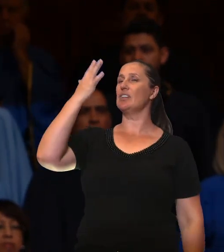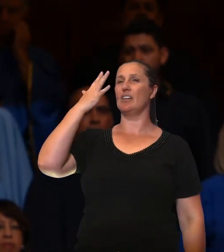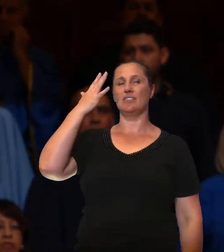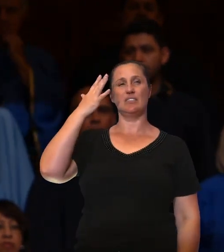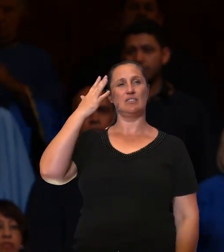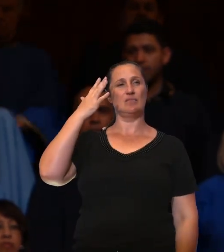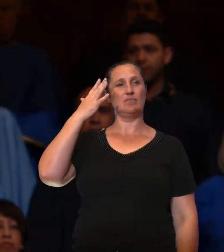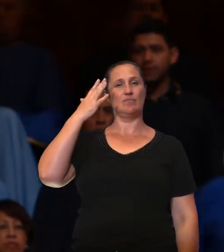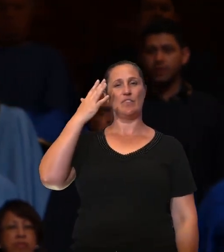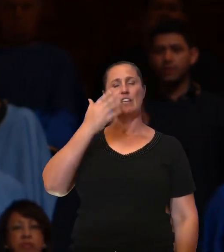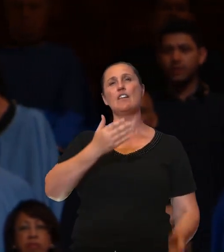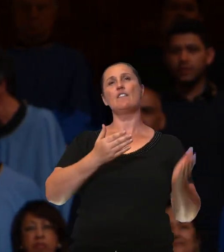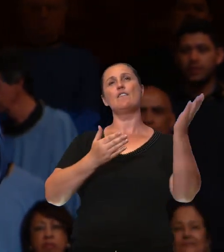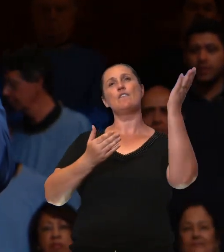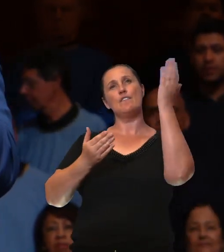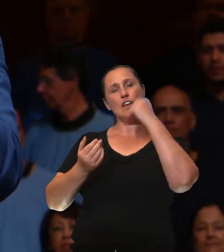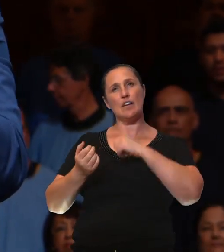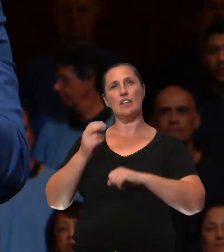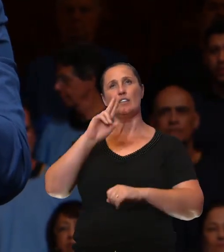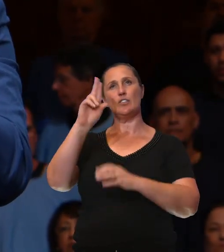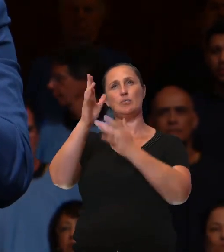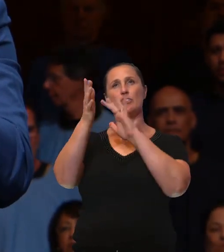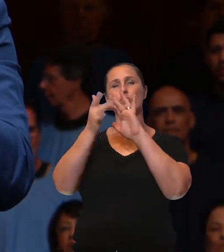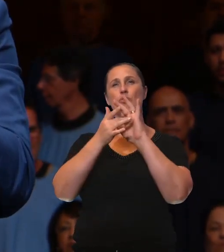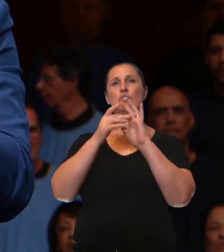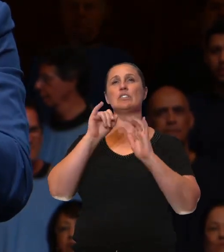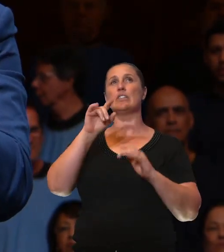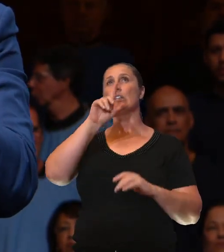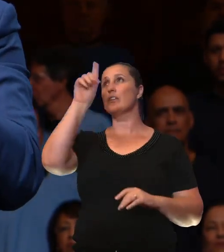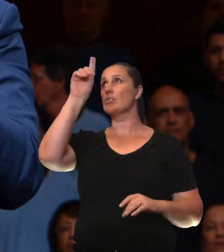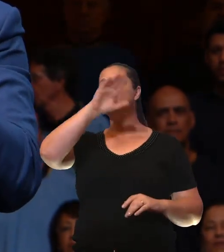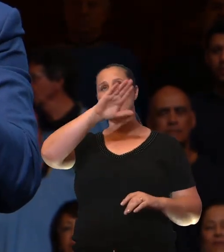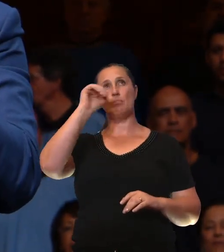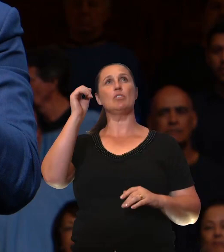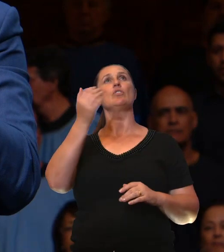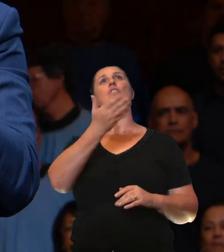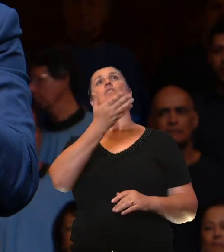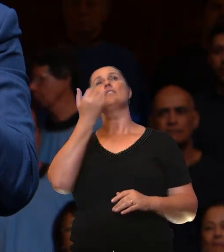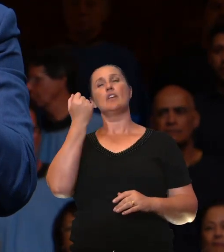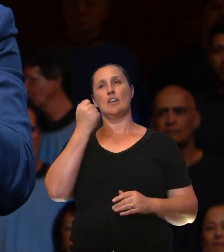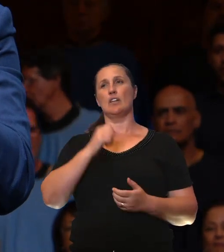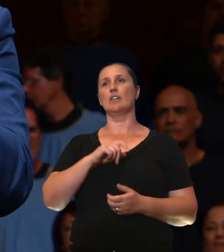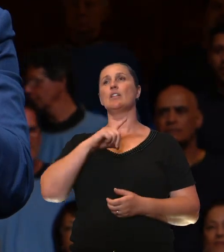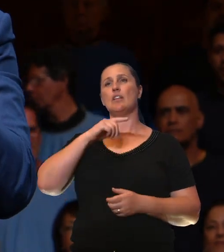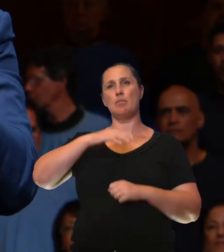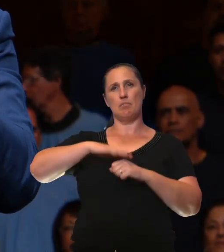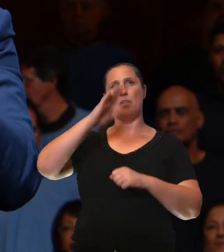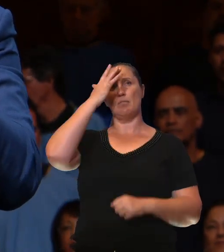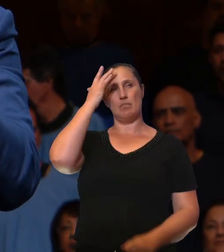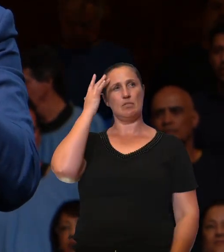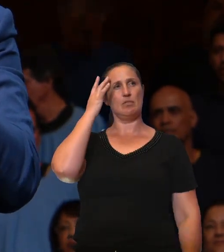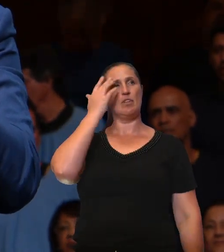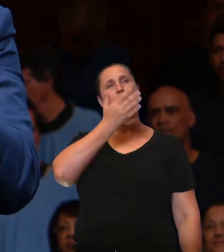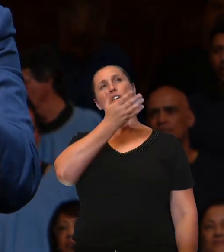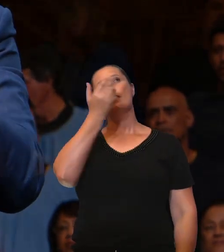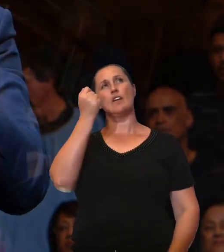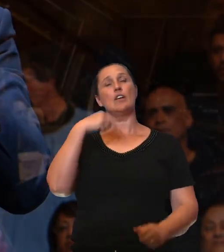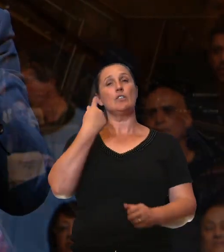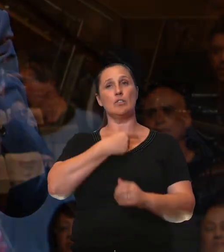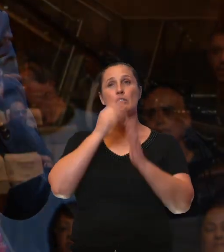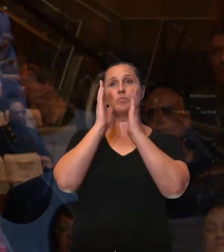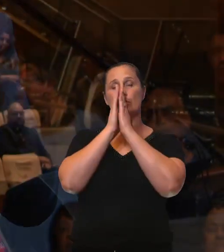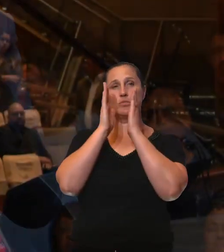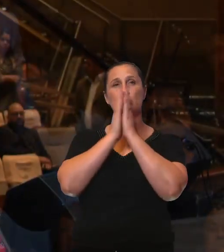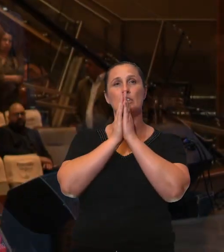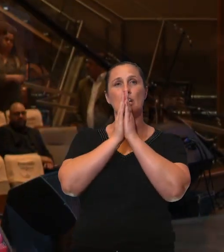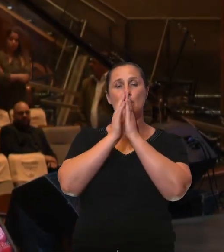Senhor. Vem agora, em nome de Jesus. Se Deus está te chamando, venha. Tem mais gente, isso, vem para cá. Nós vamos orar e